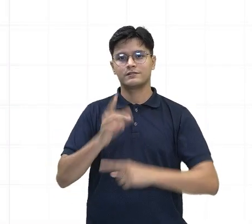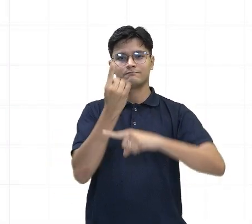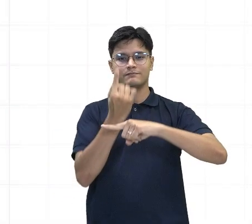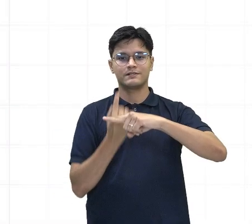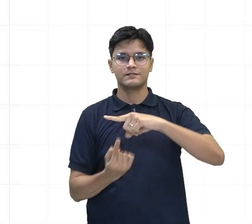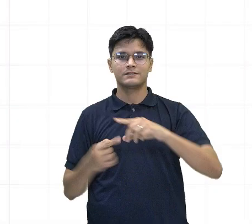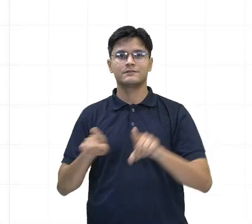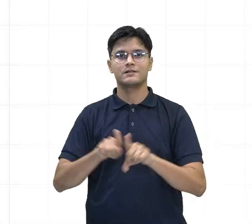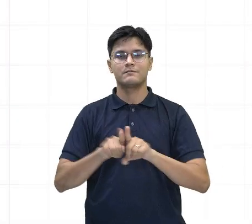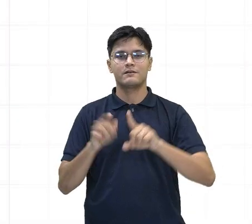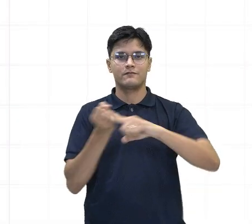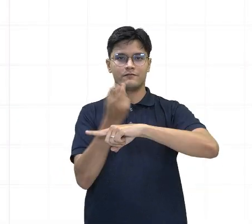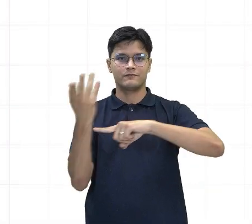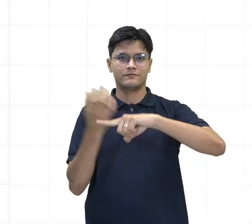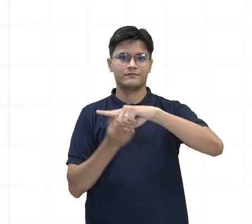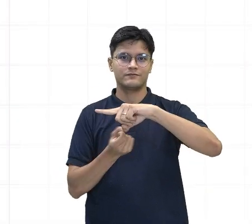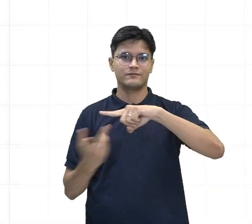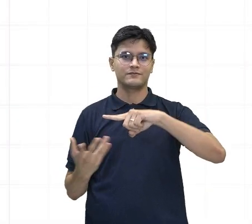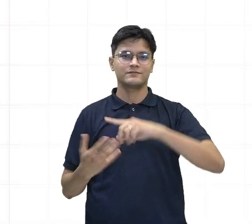razão e